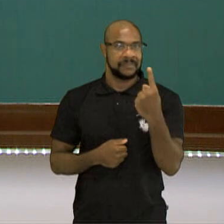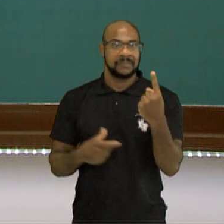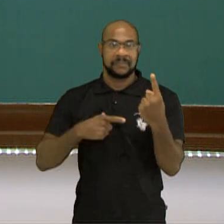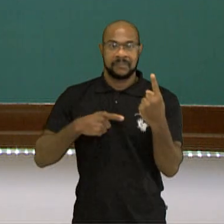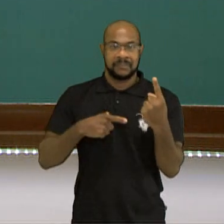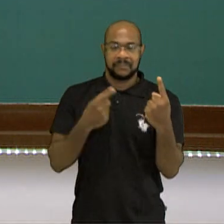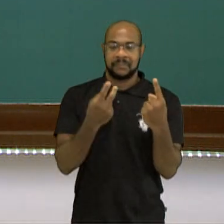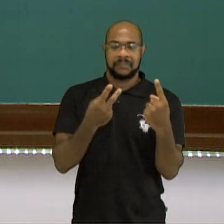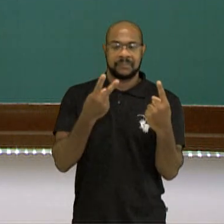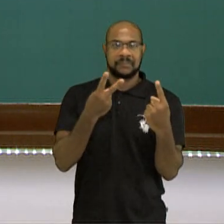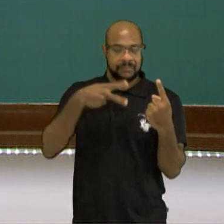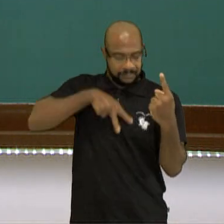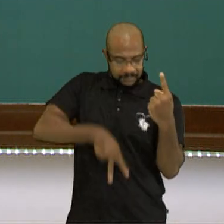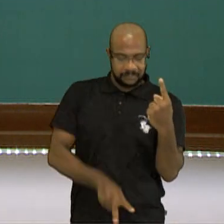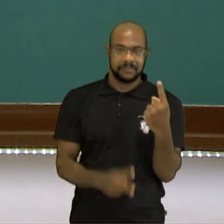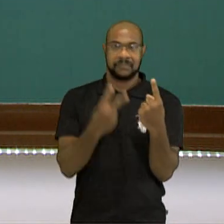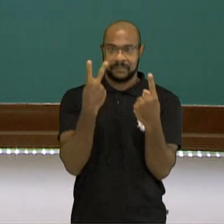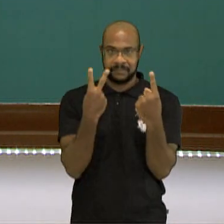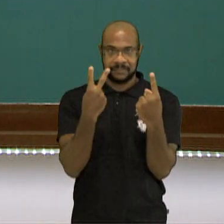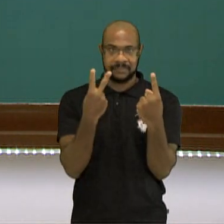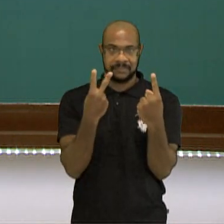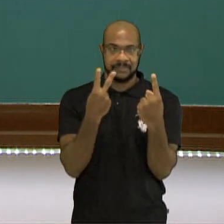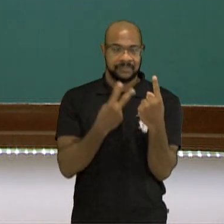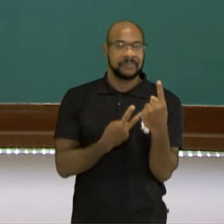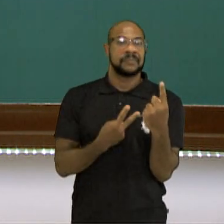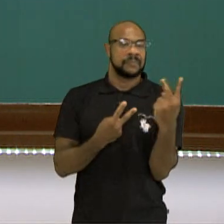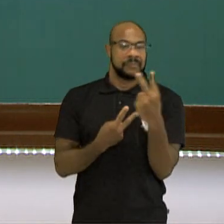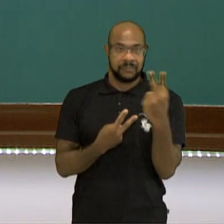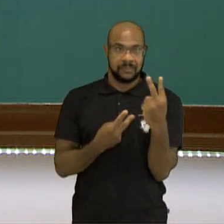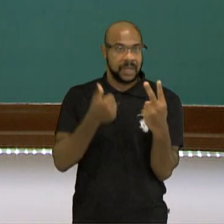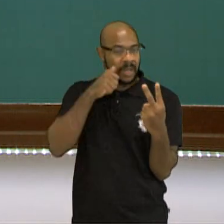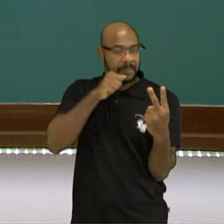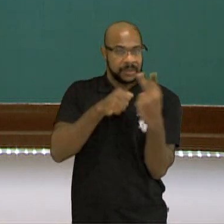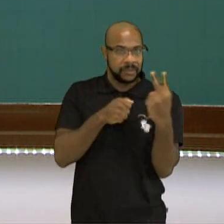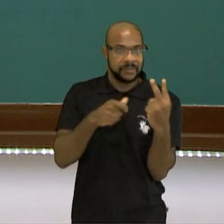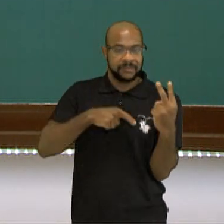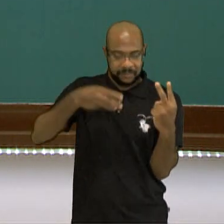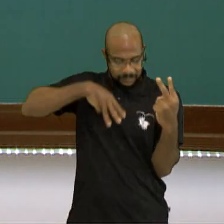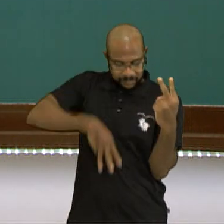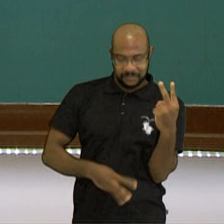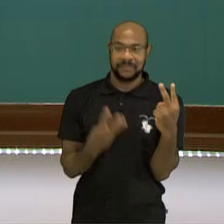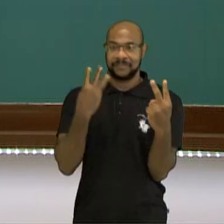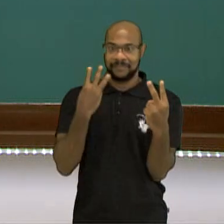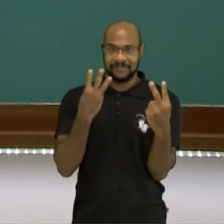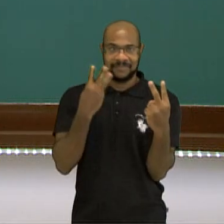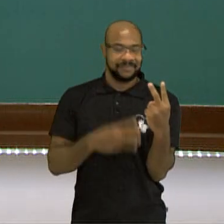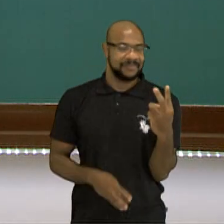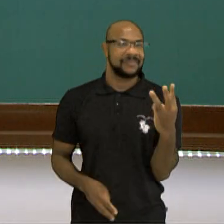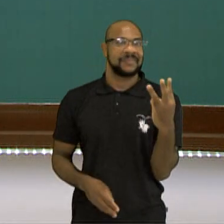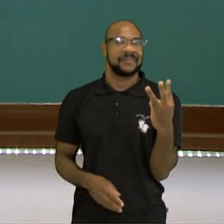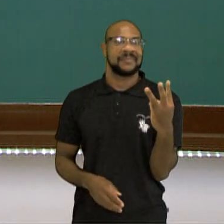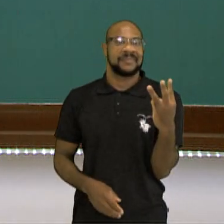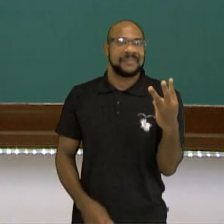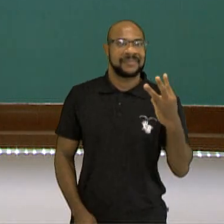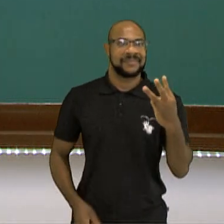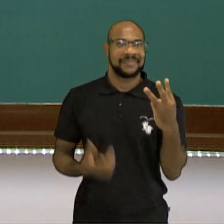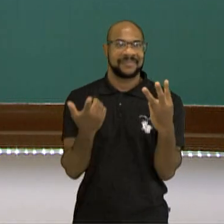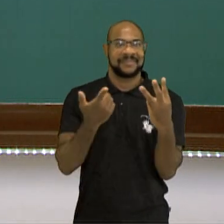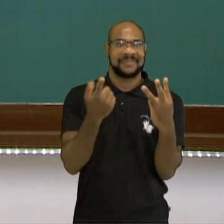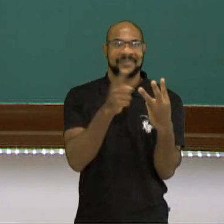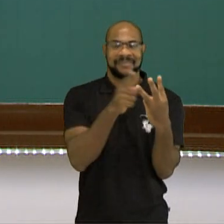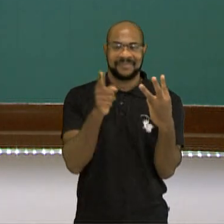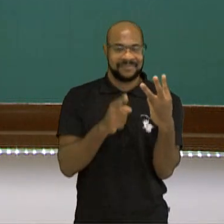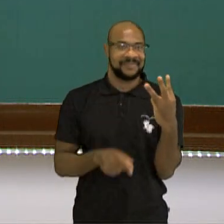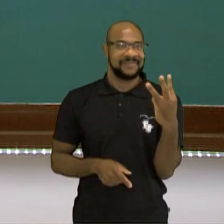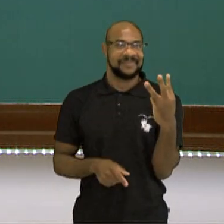gêmeos, A e B. A mãe número 2, ela teve trigêmeos, C, D e E. E